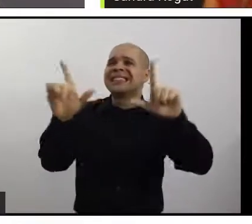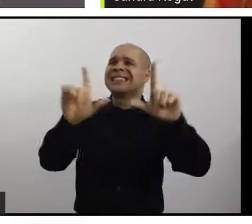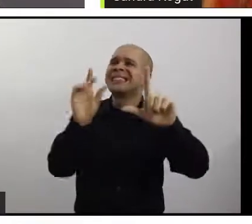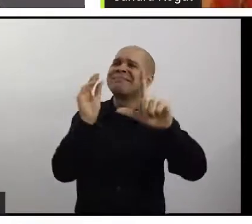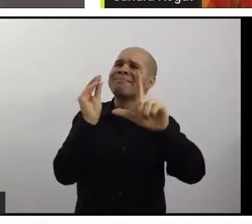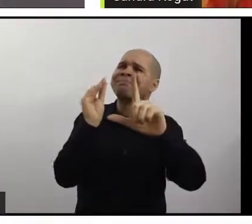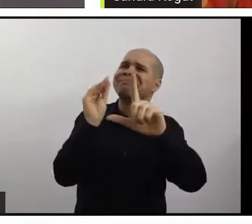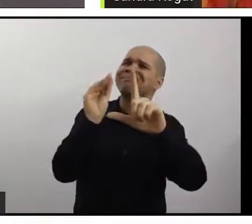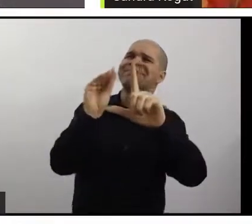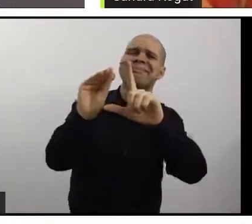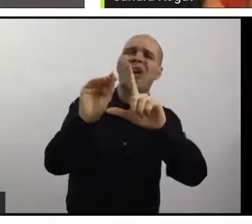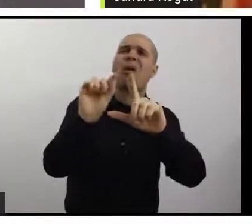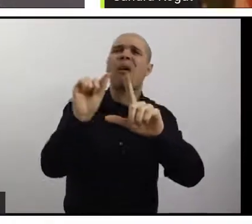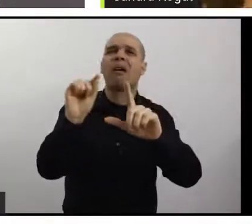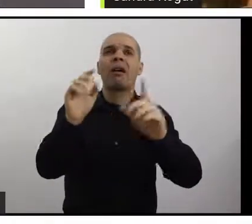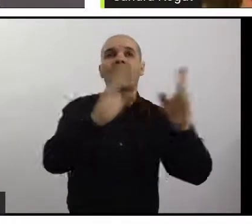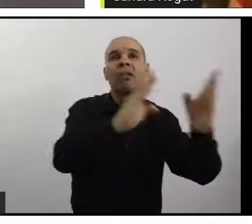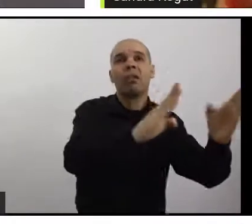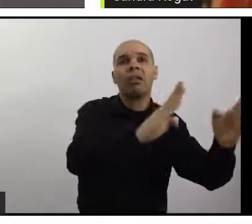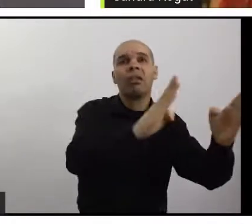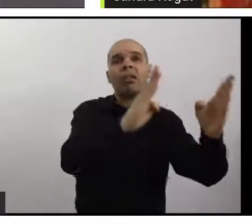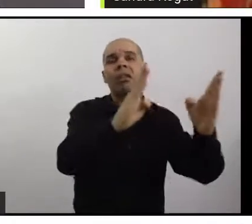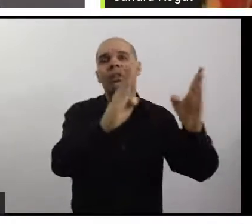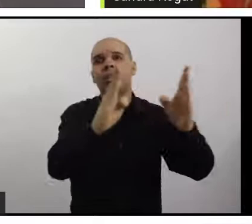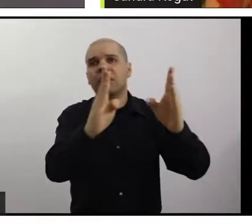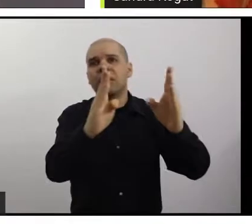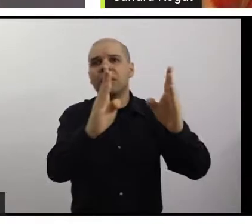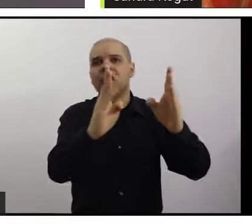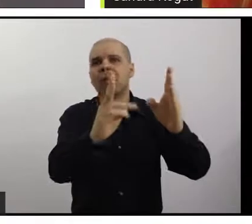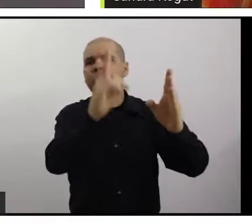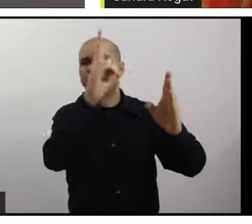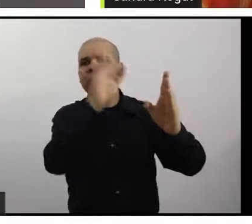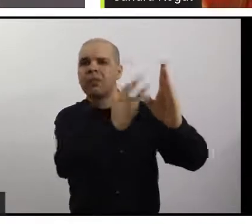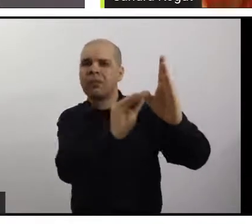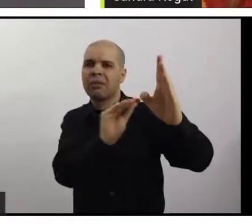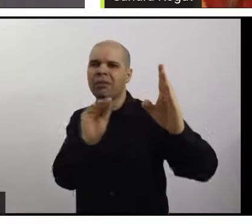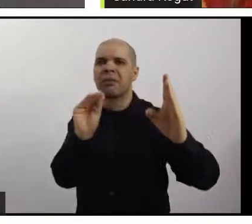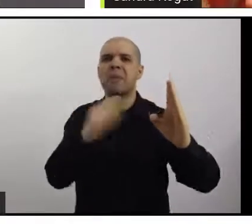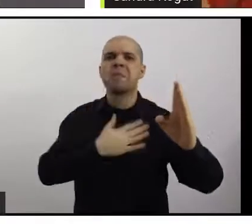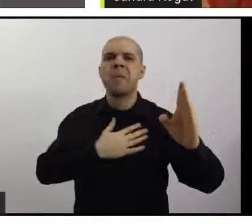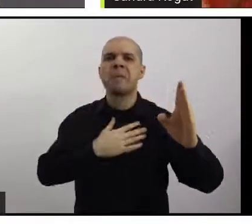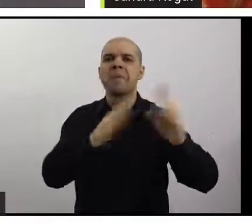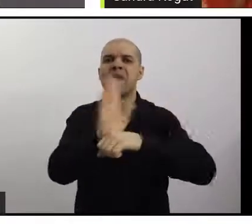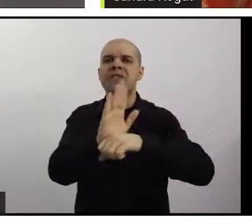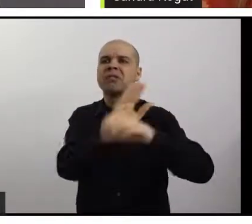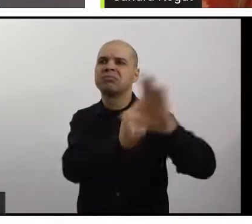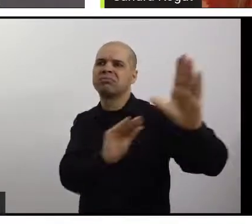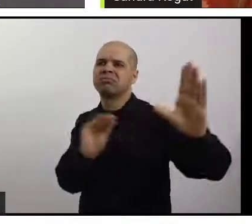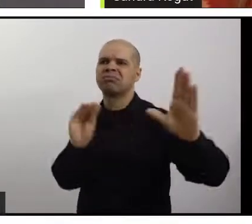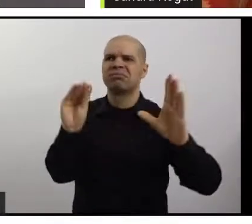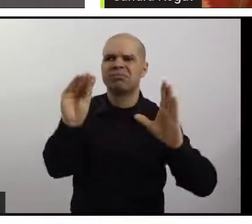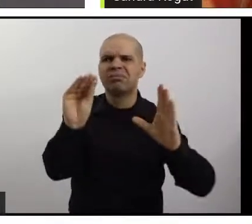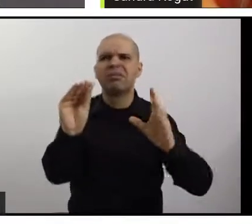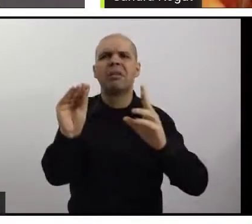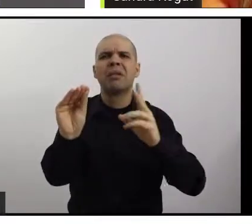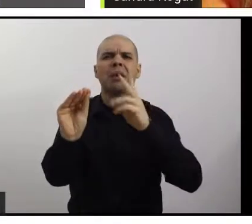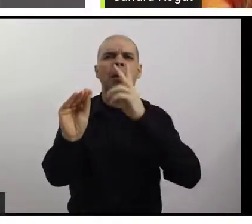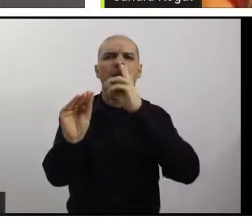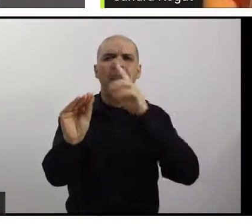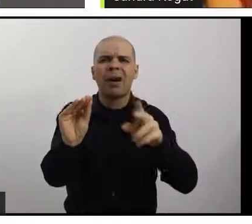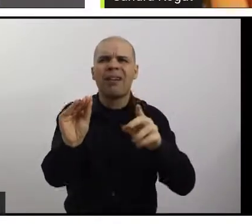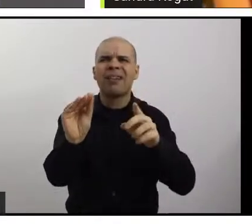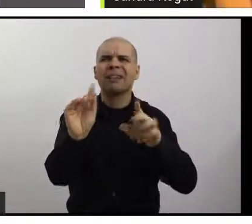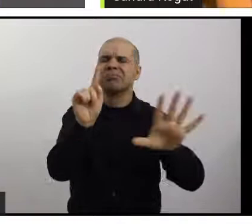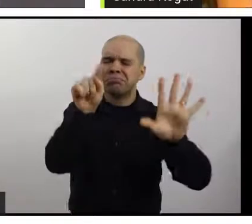estranho. Eu achava que quando você estava trabalhando com vídeo, cabia também a você inventar todas as etapas do processo,